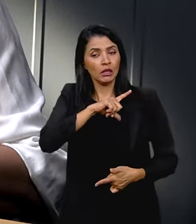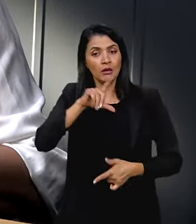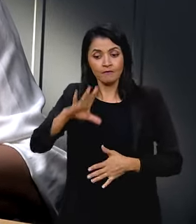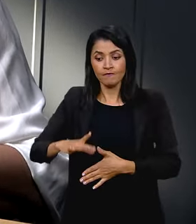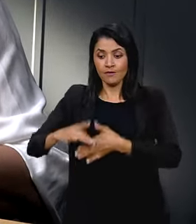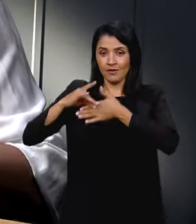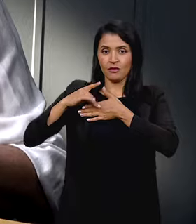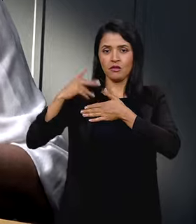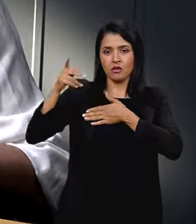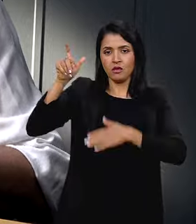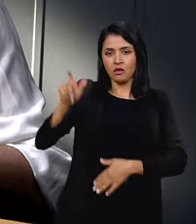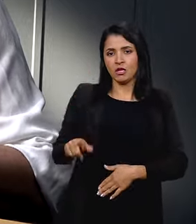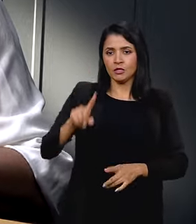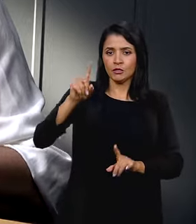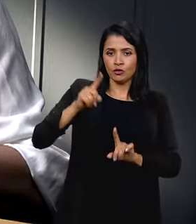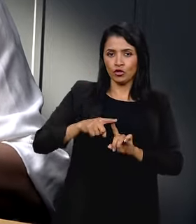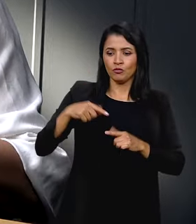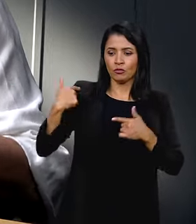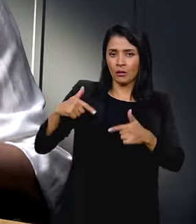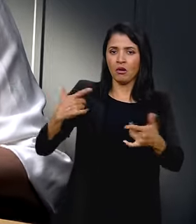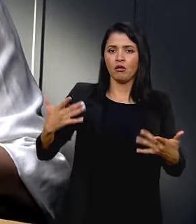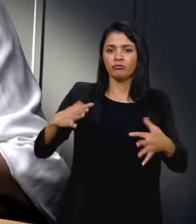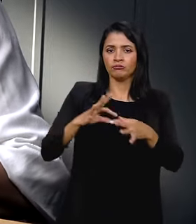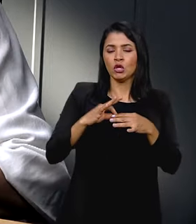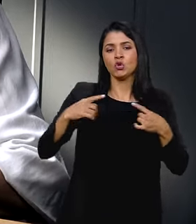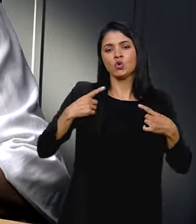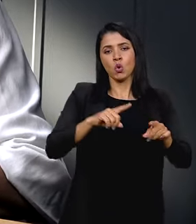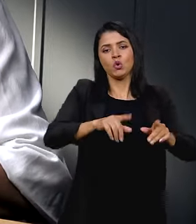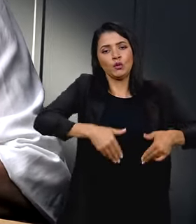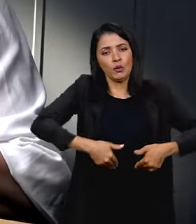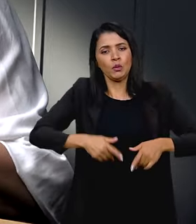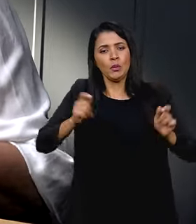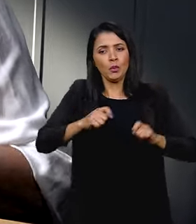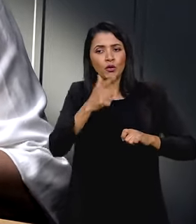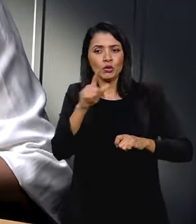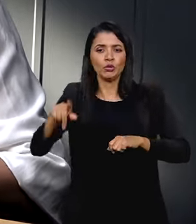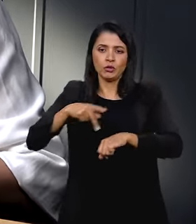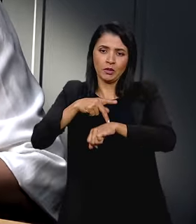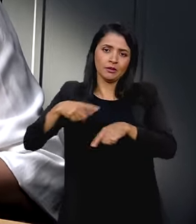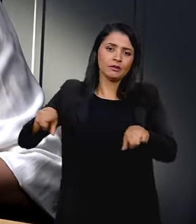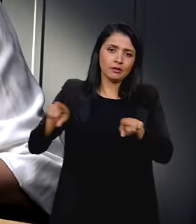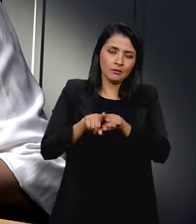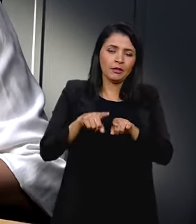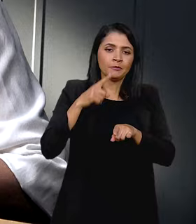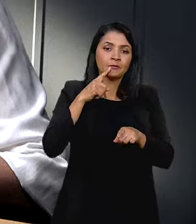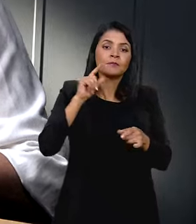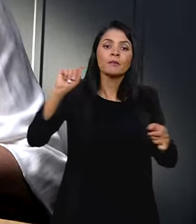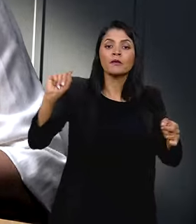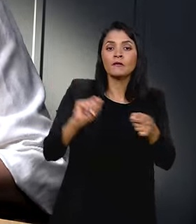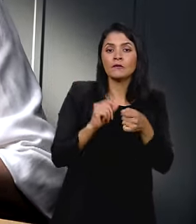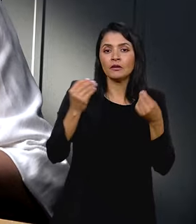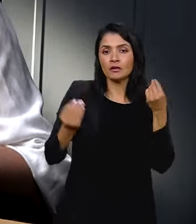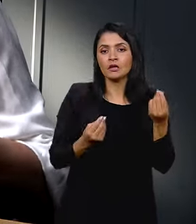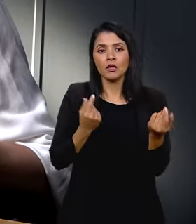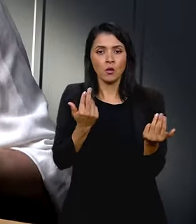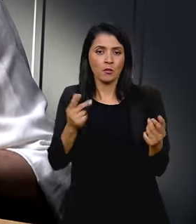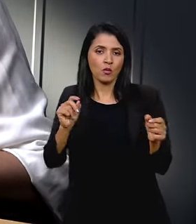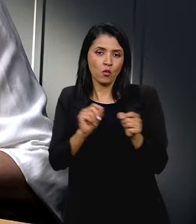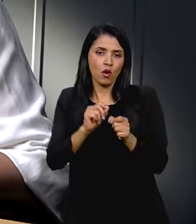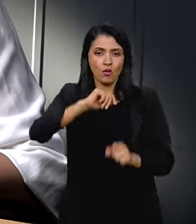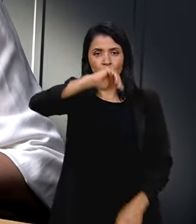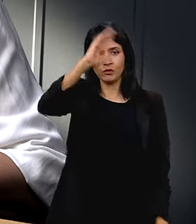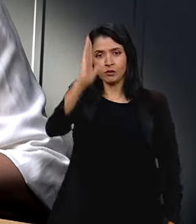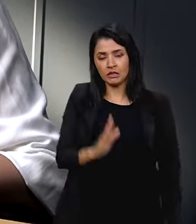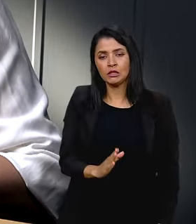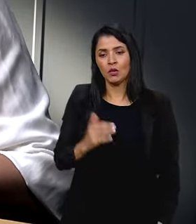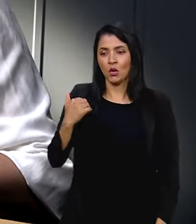é um um um líder nesse tipo de ação integrada de combate à fome ele pode inspirar outros países e fazer isso como tem